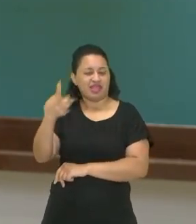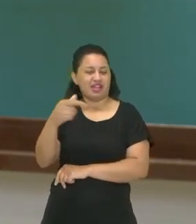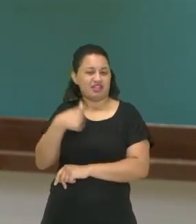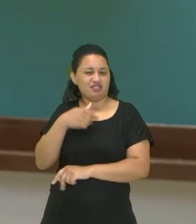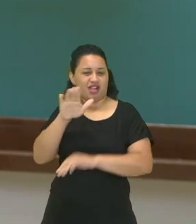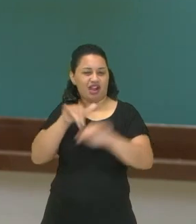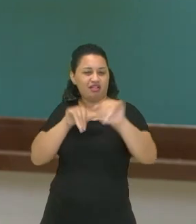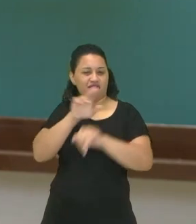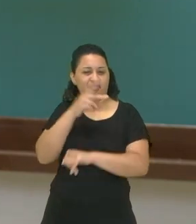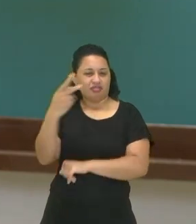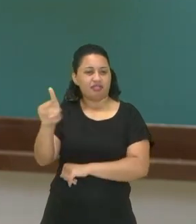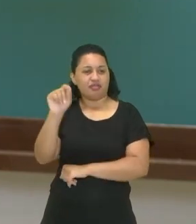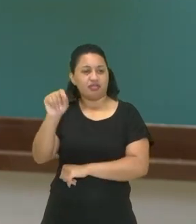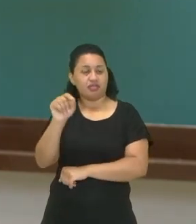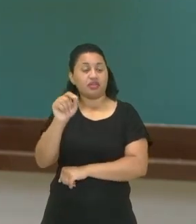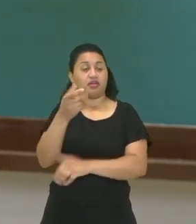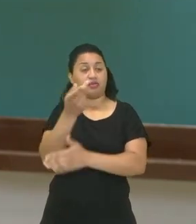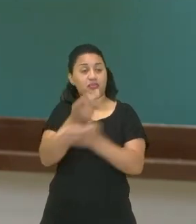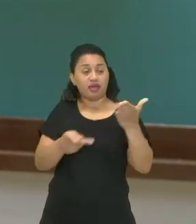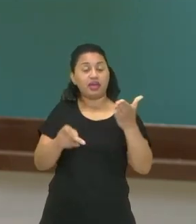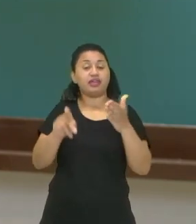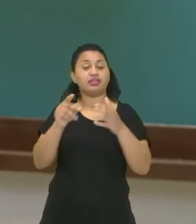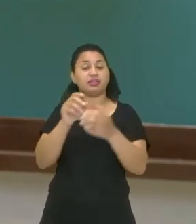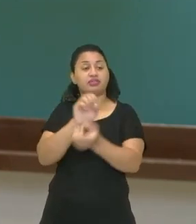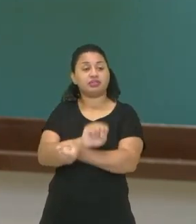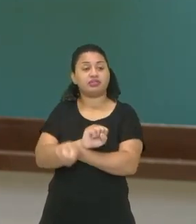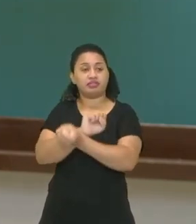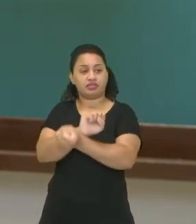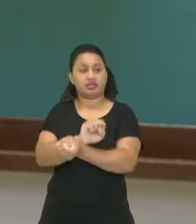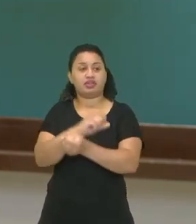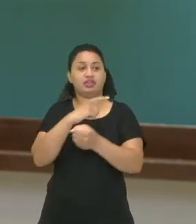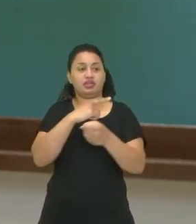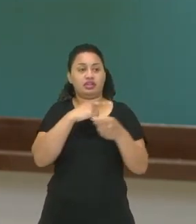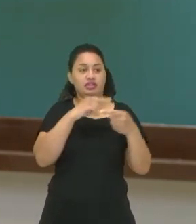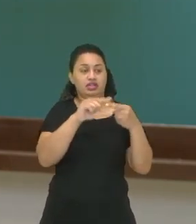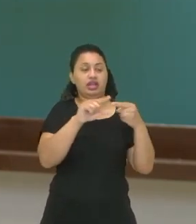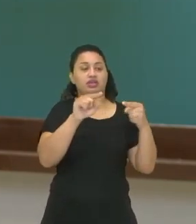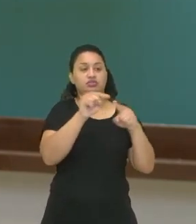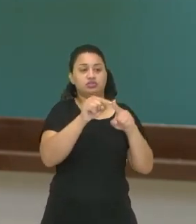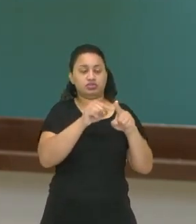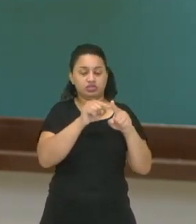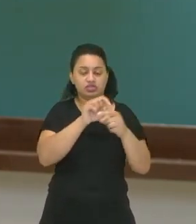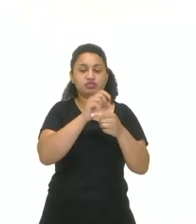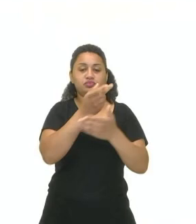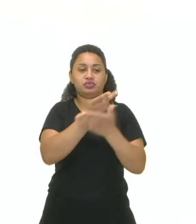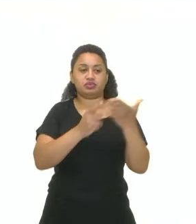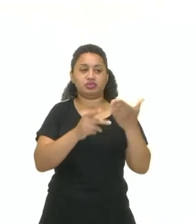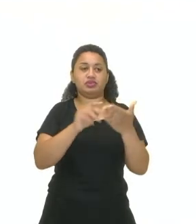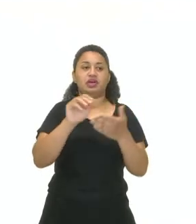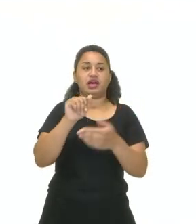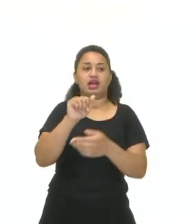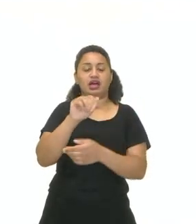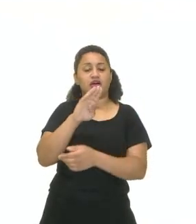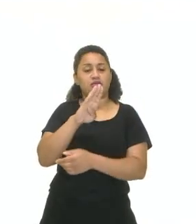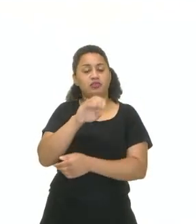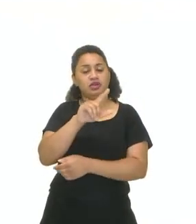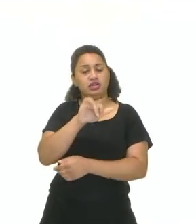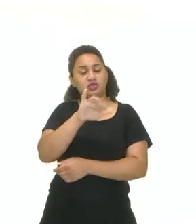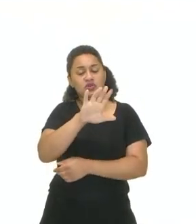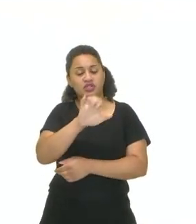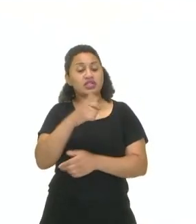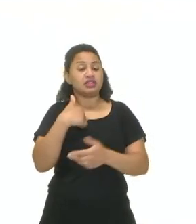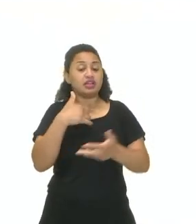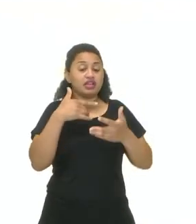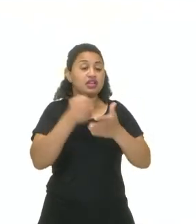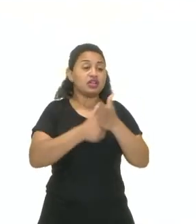sua poesia dividida mais ou menos assim. A poesia abolicionista, em Navio Negreiro, Vozes da África, e